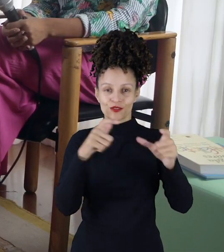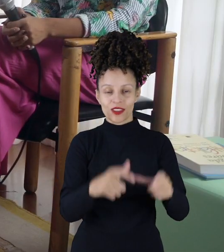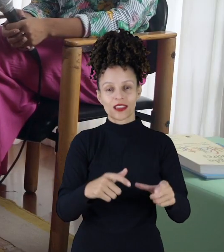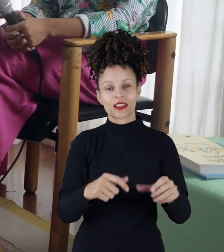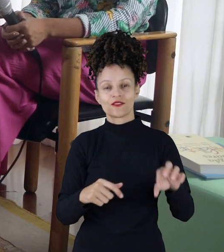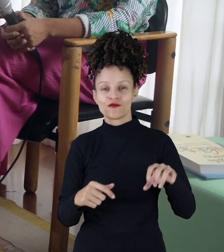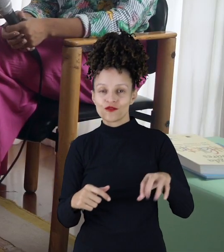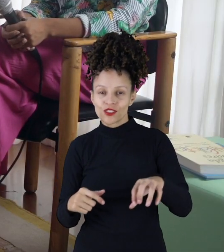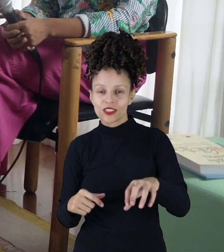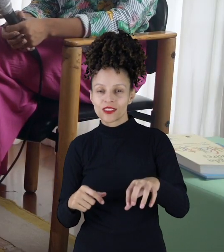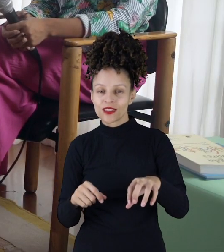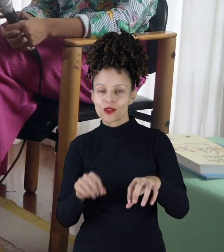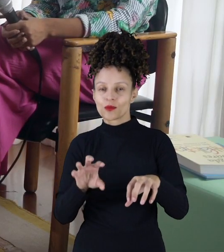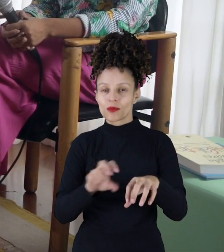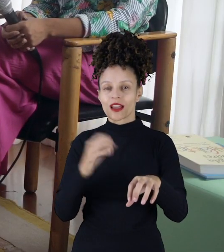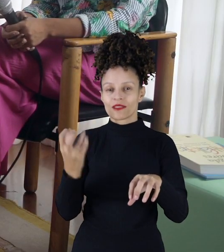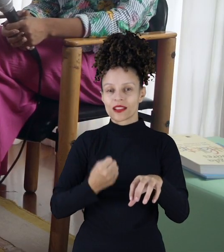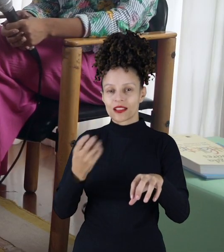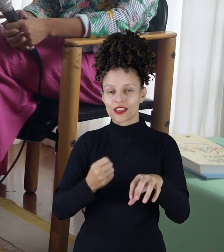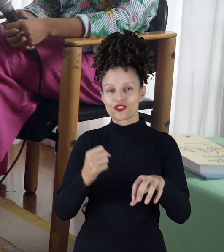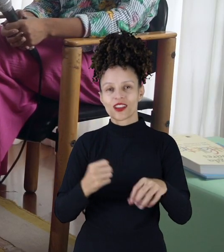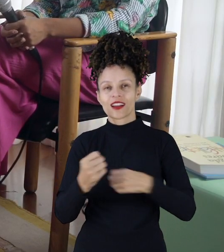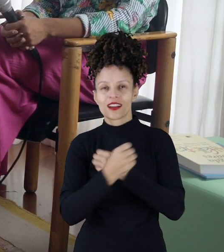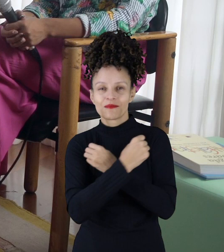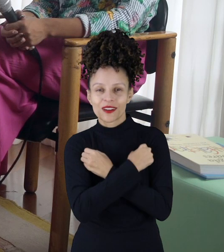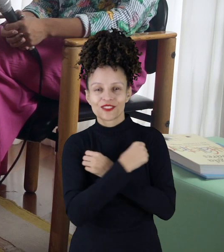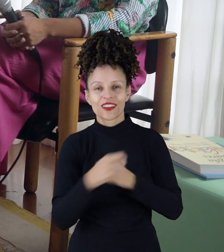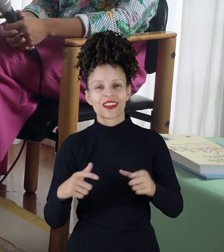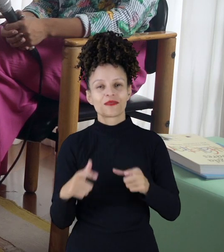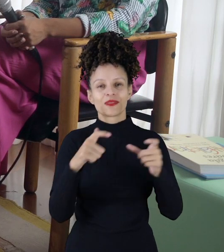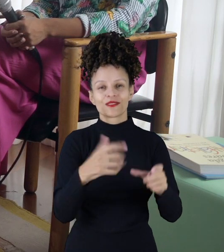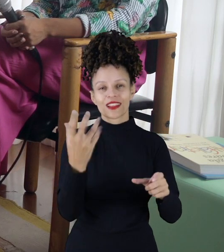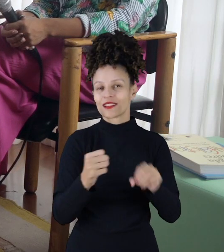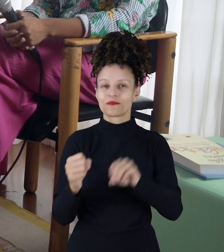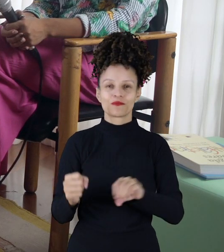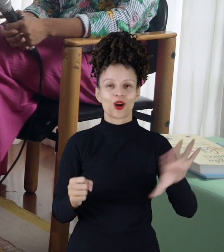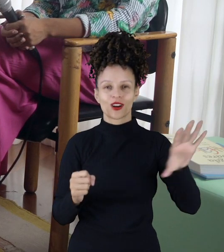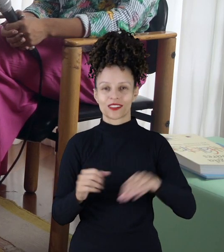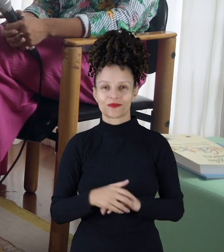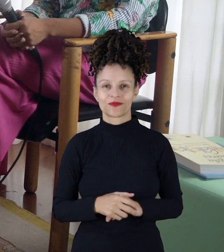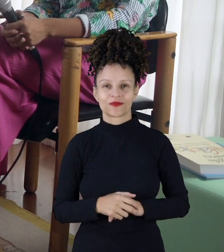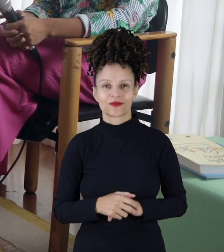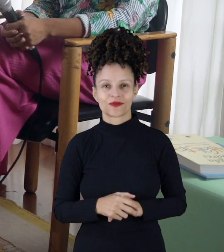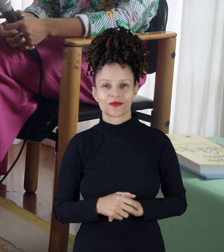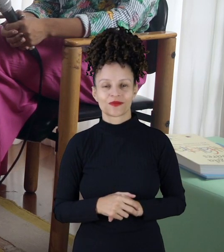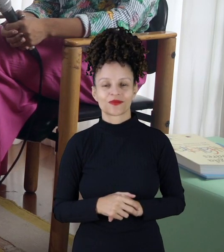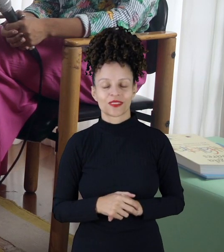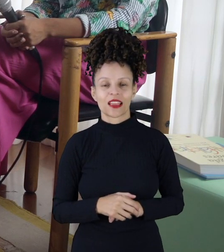noites. Ele vinha, olhava para mim, tomava o leite. Aí meu abracinho era o pires do leite, ele ia embora.